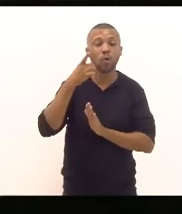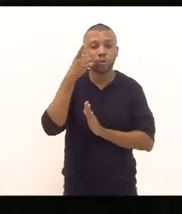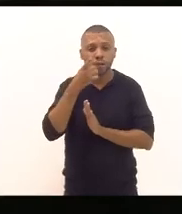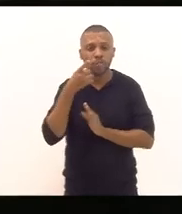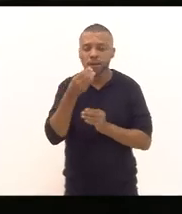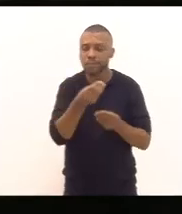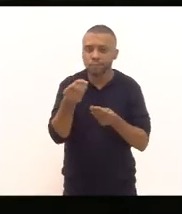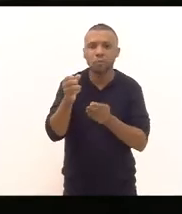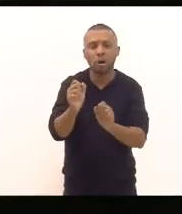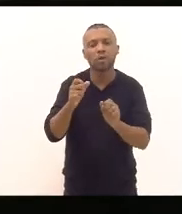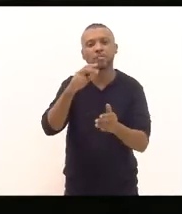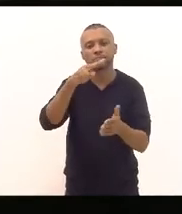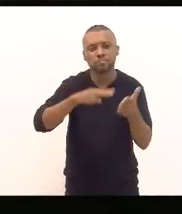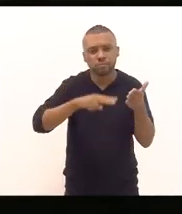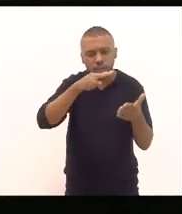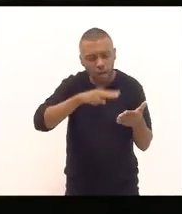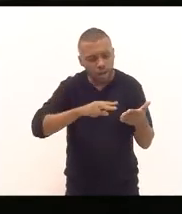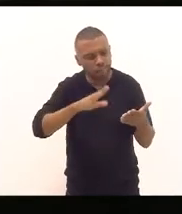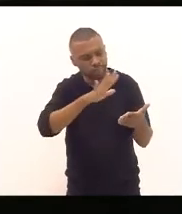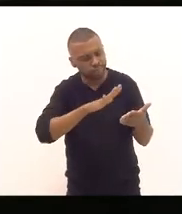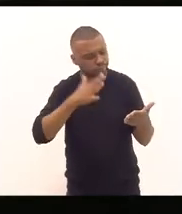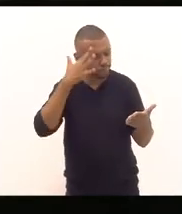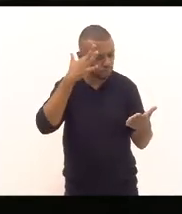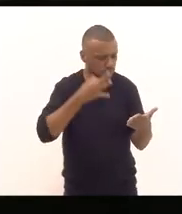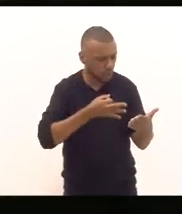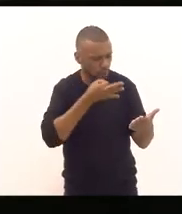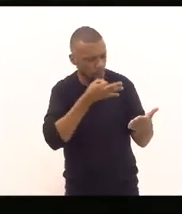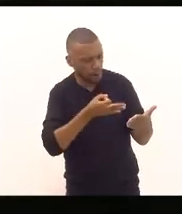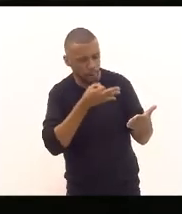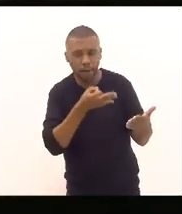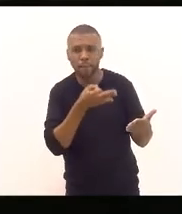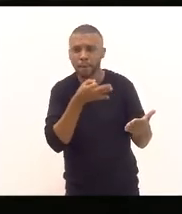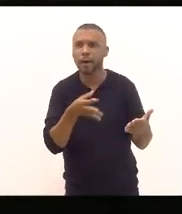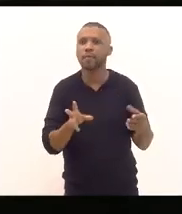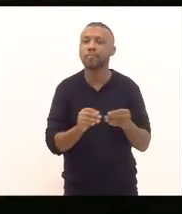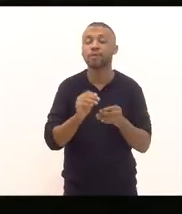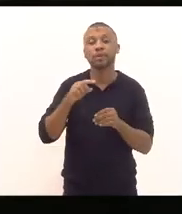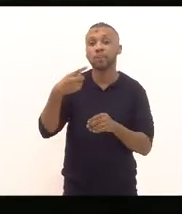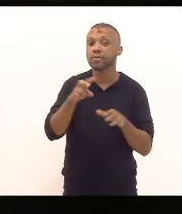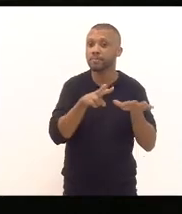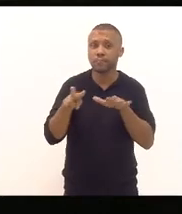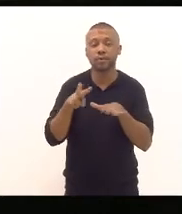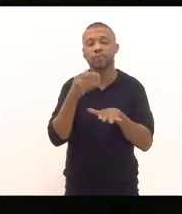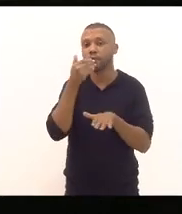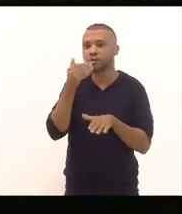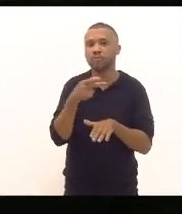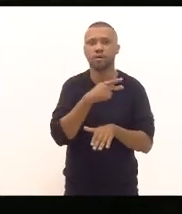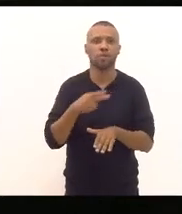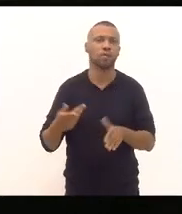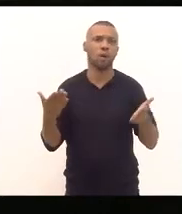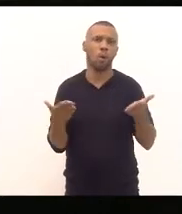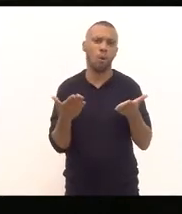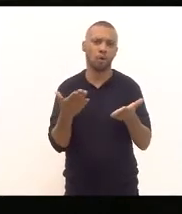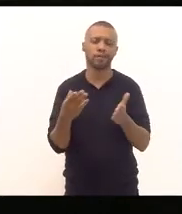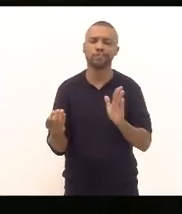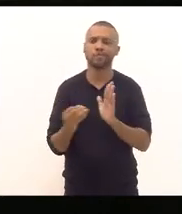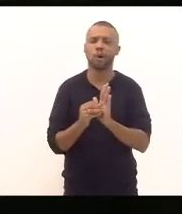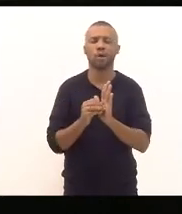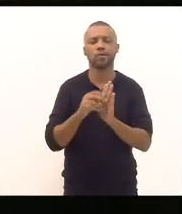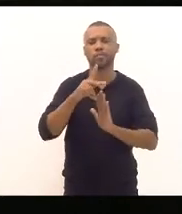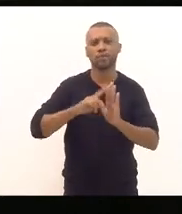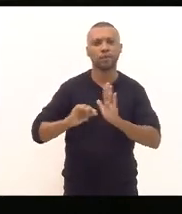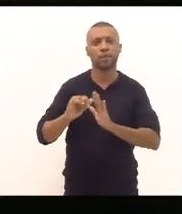deputados possam é da fazer a sua interpretação vamos voltar semana que vem pedir ao presidente hoje o